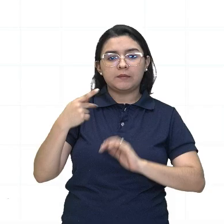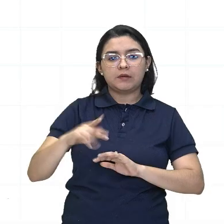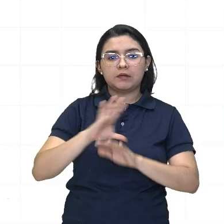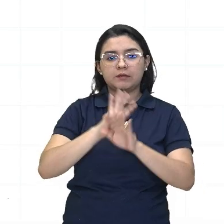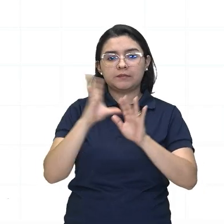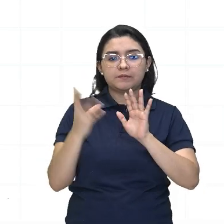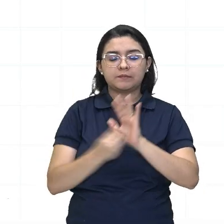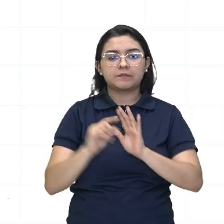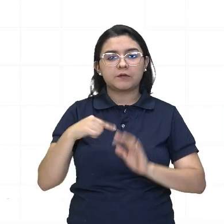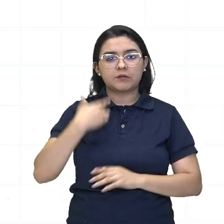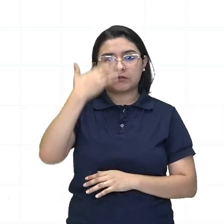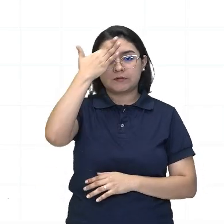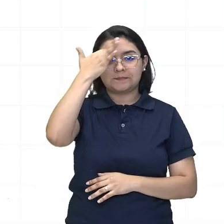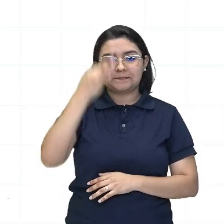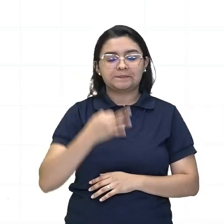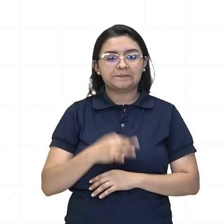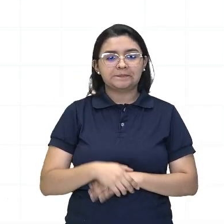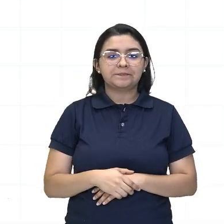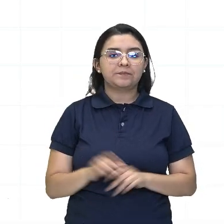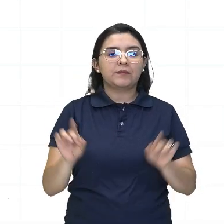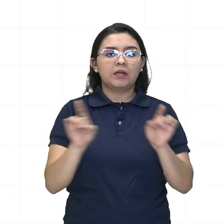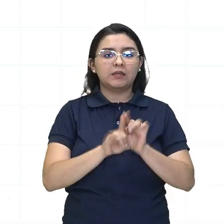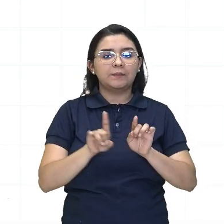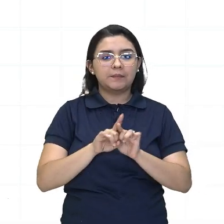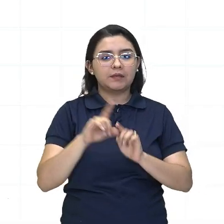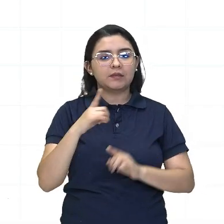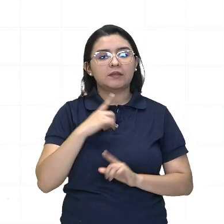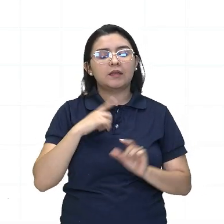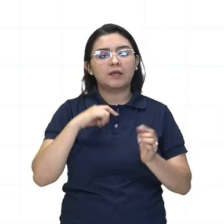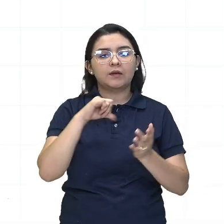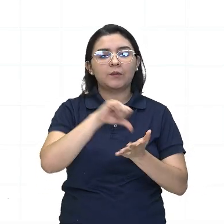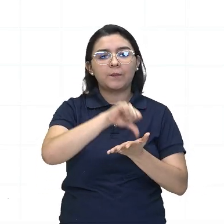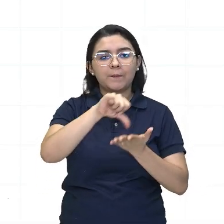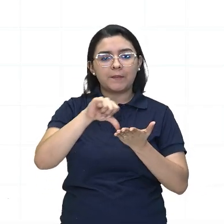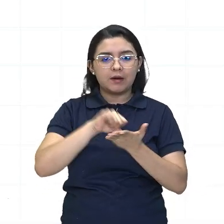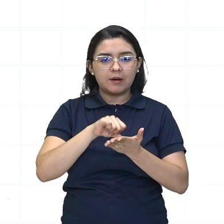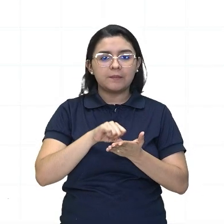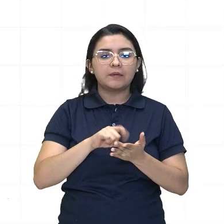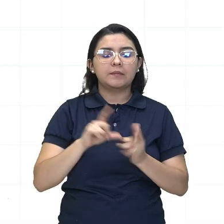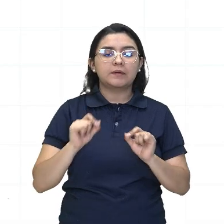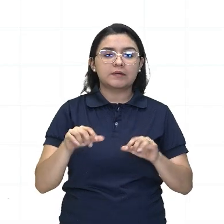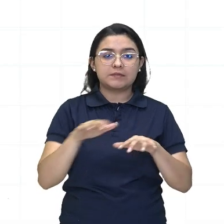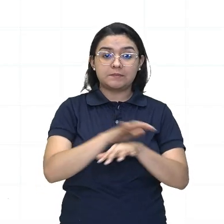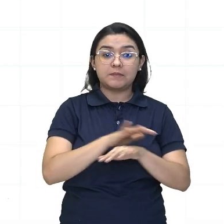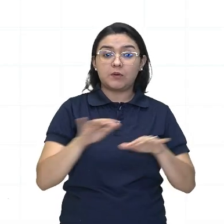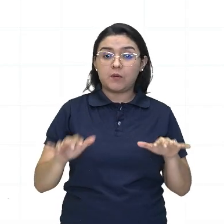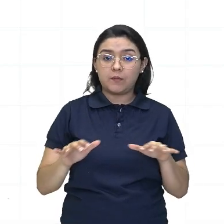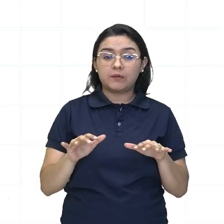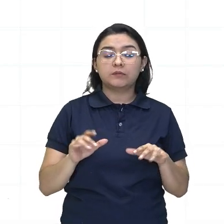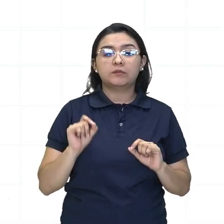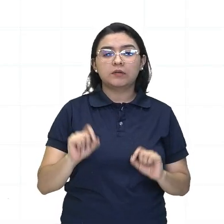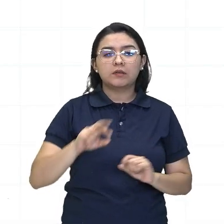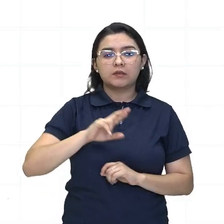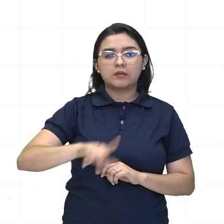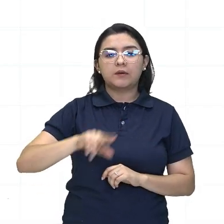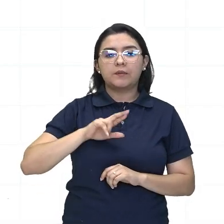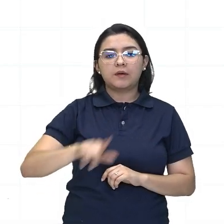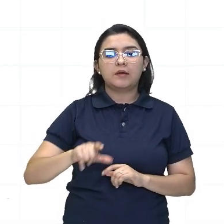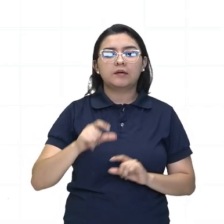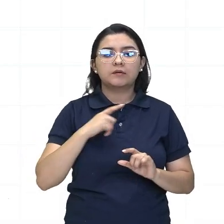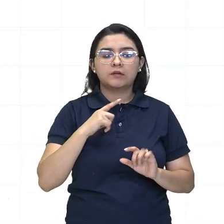apenas para a gente compreender. E também vimos no mapa, né, que esse bioma, ele não é um